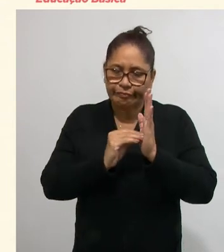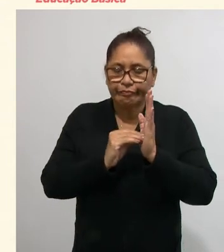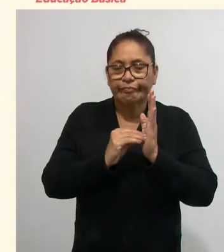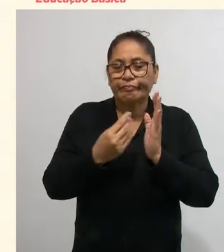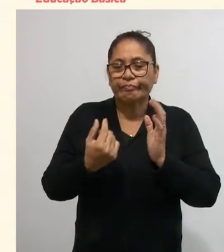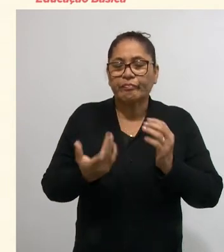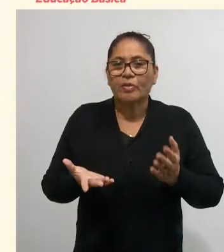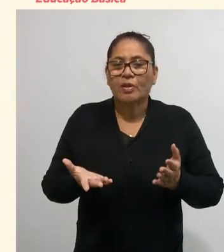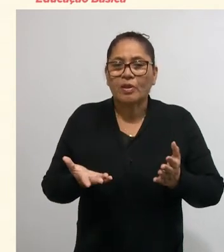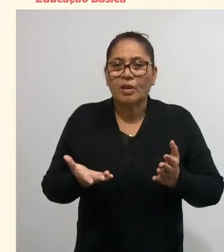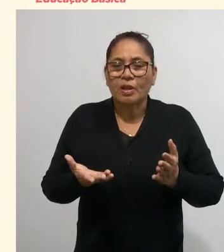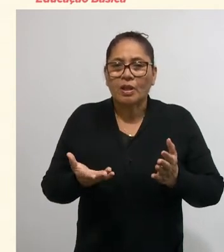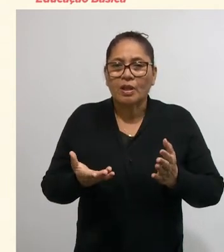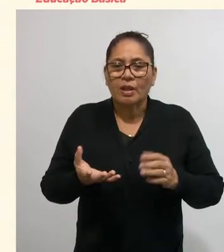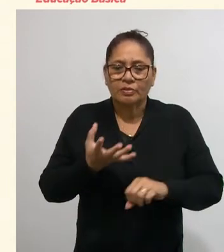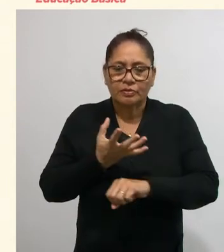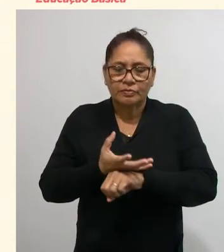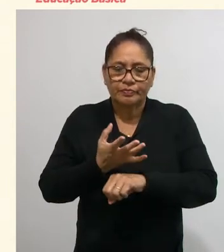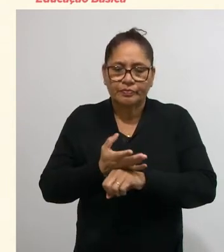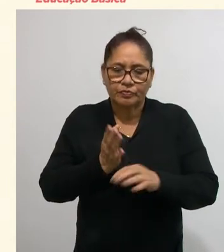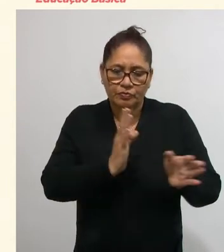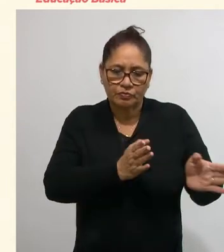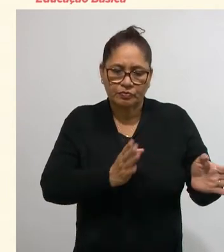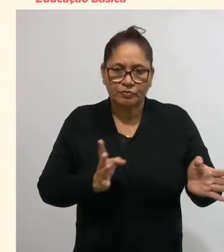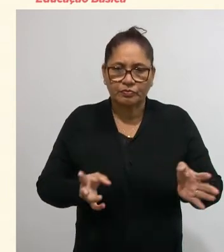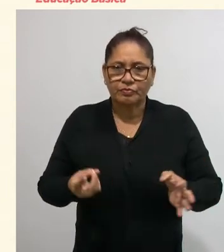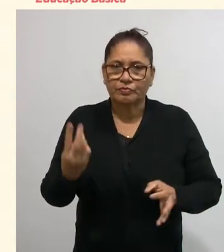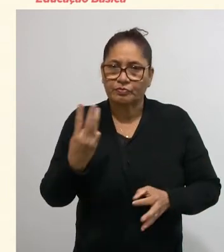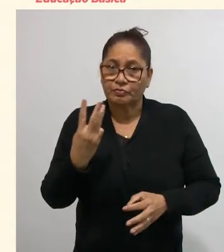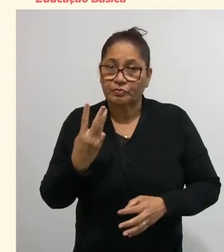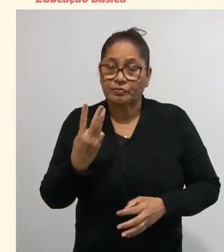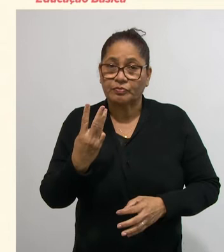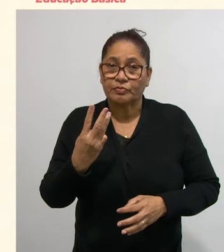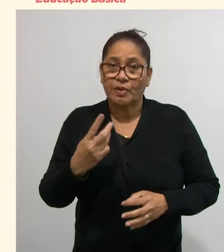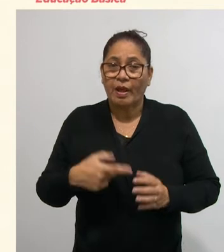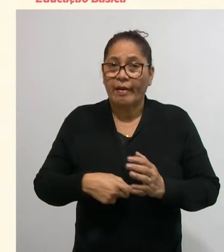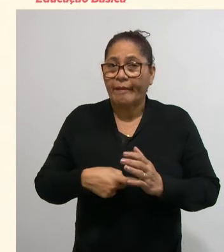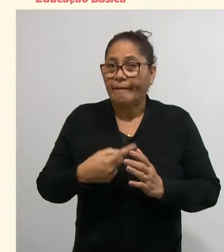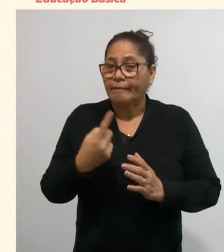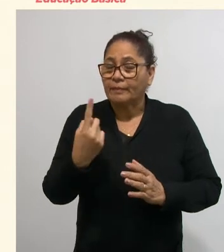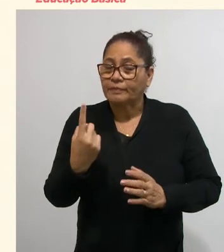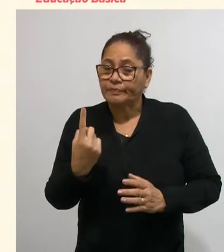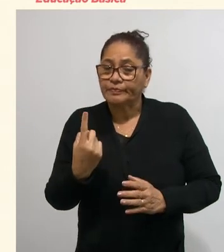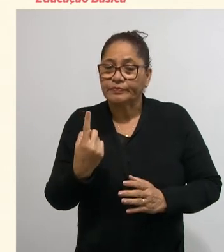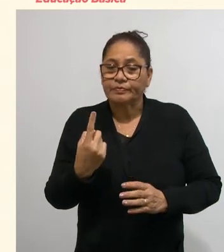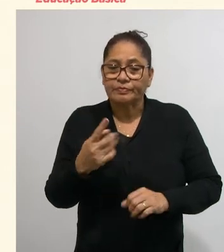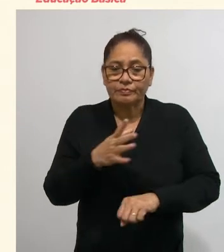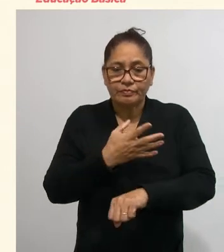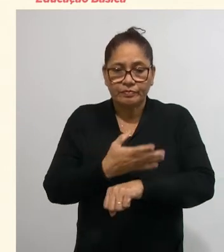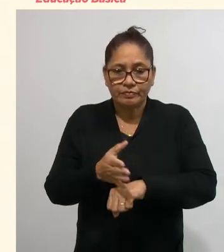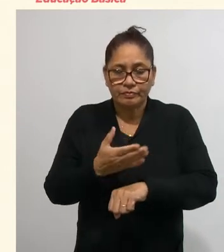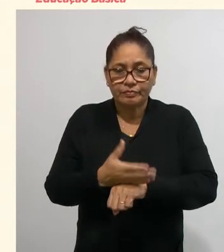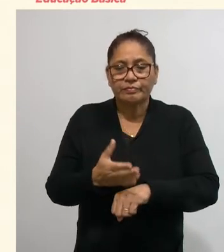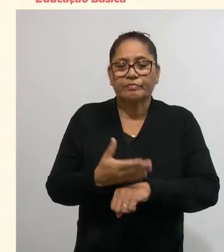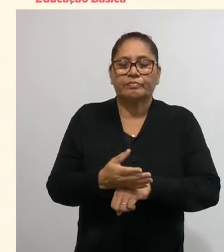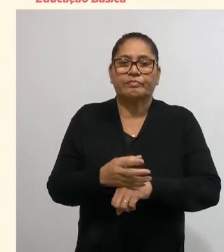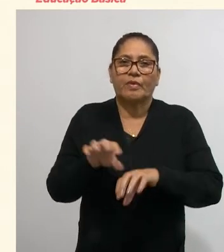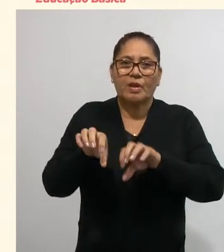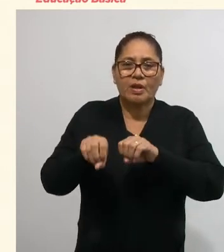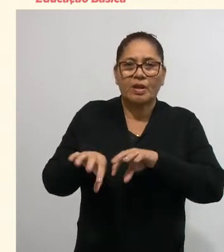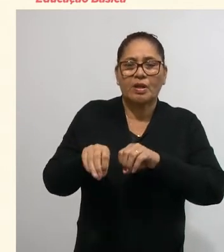a nossa disciplina está dividido em três unidades né A primeira unidade é a prática